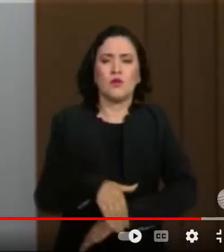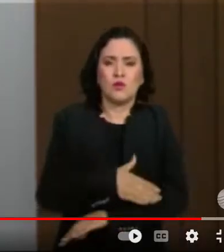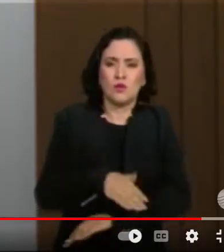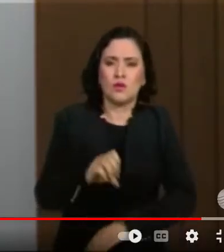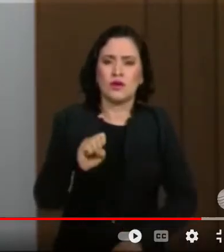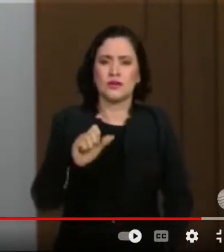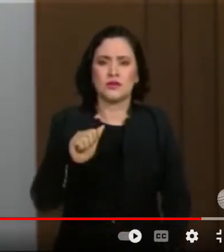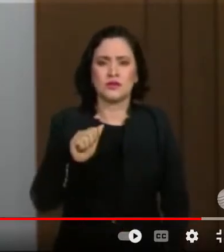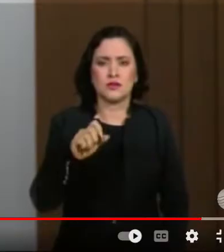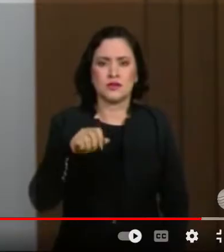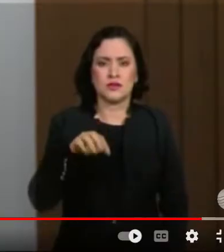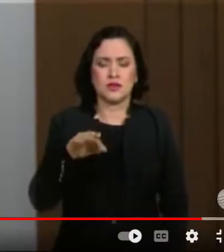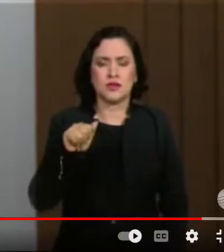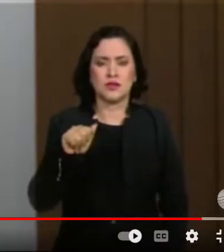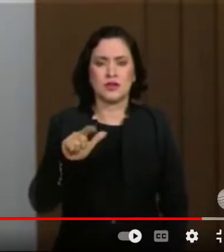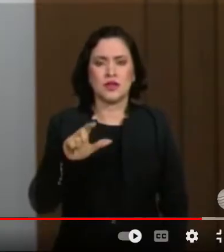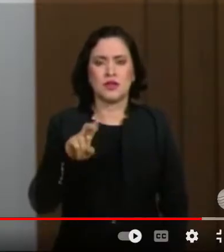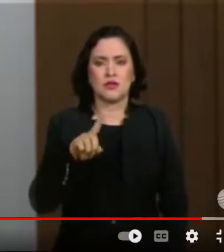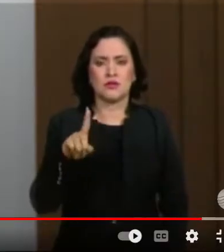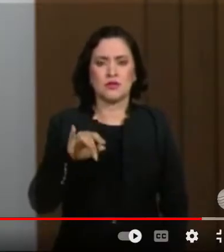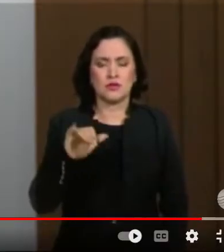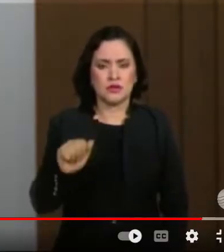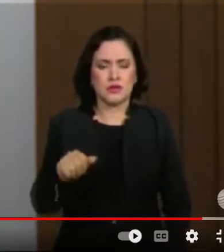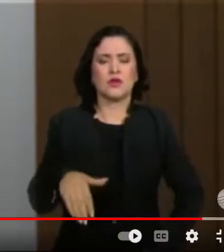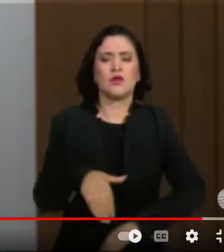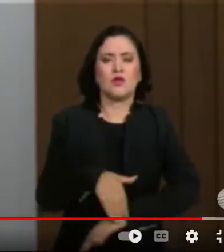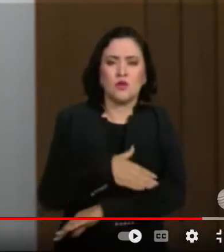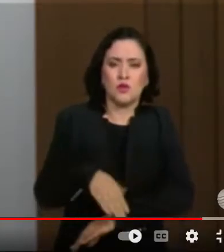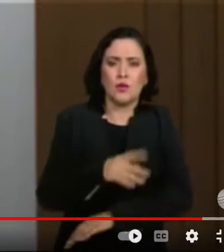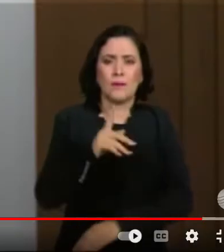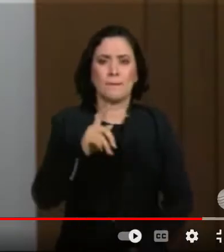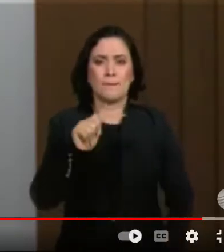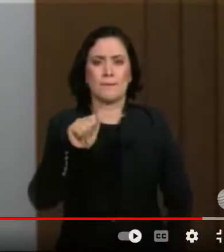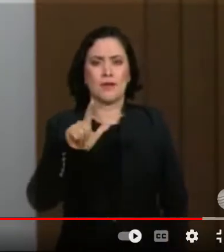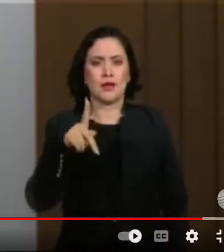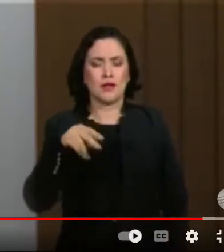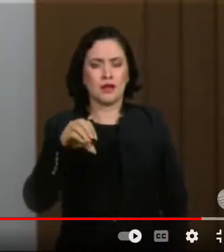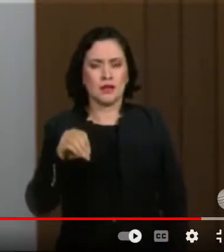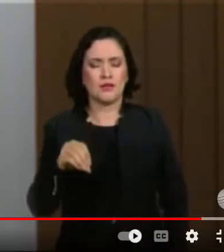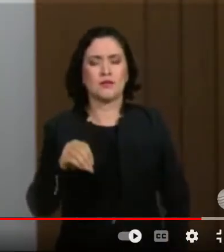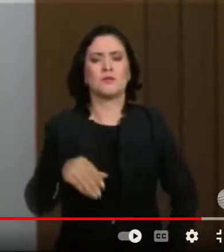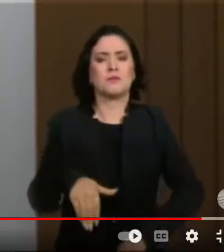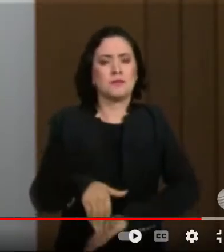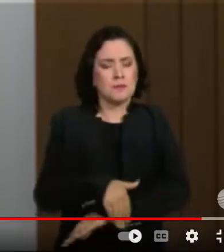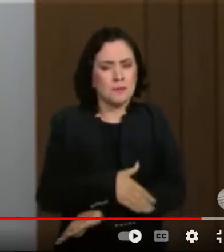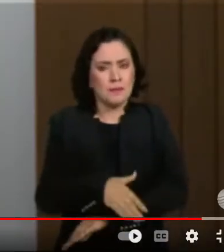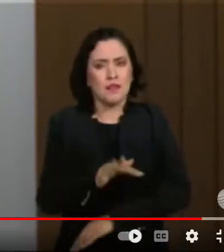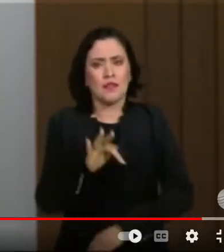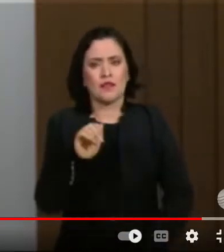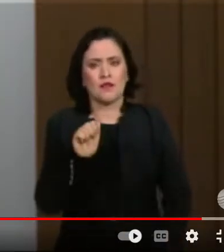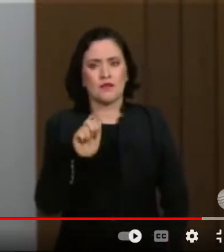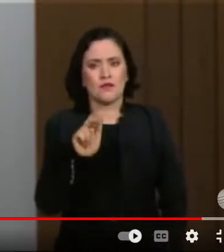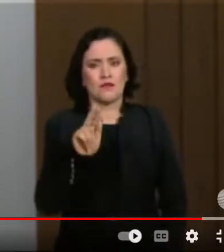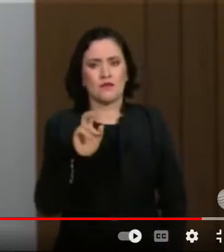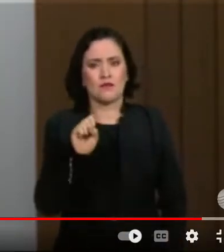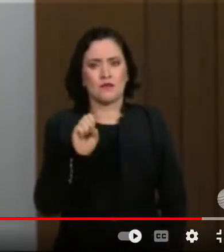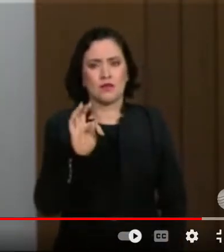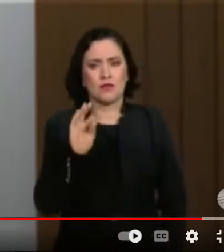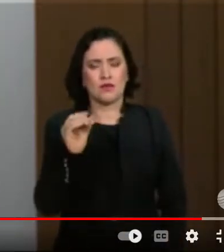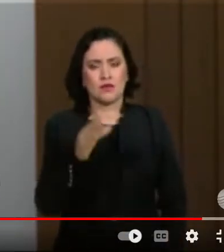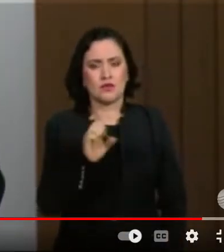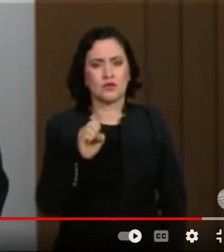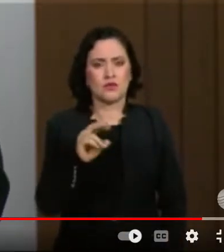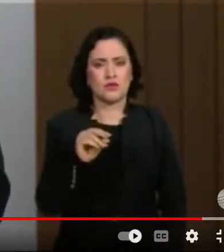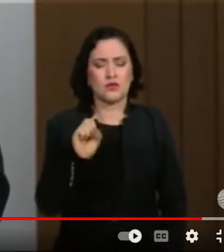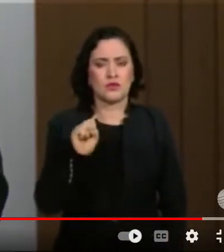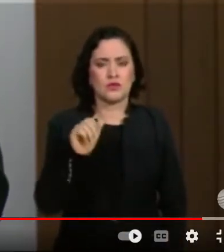Travessa Carlos Palhano, Rua do Carlos Palhano, Rua Fausto de Souza, Travessa Fausto de Souza e Travessa Rio Grande do